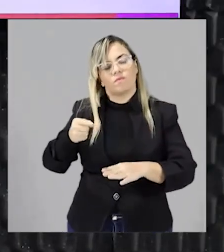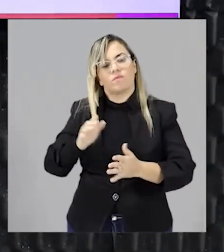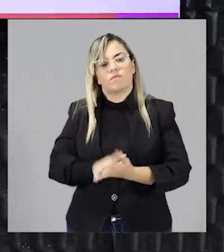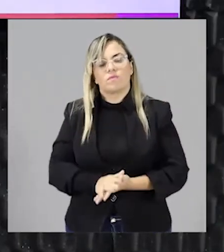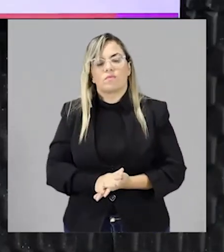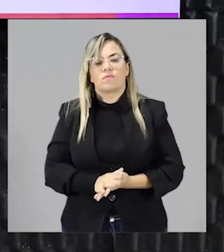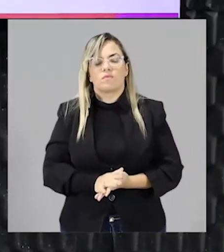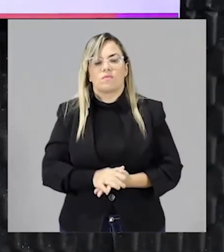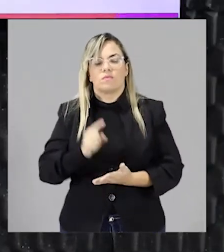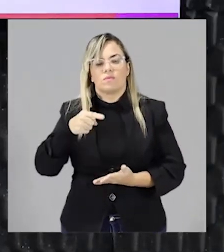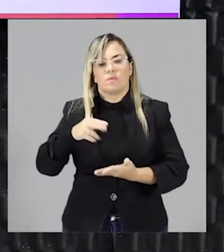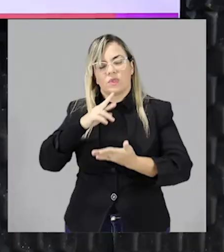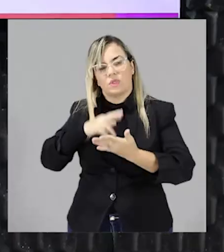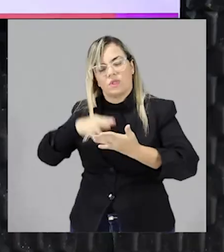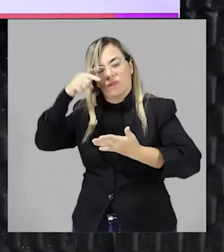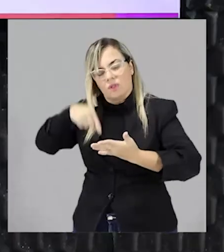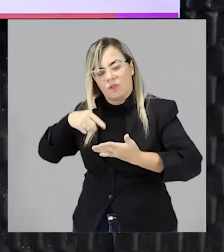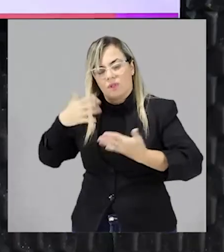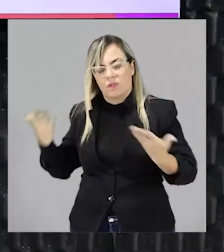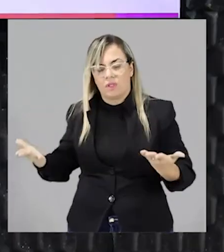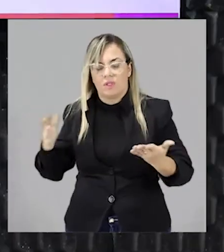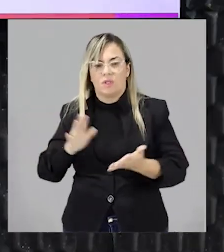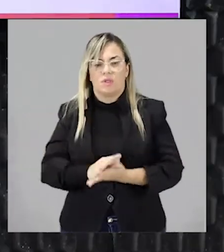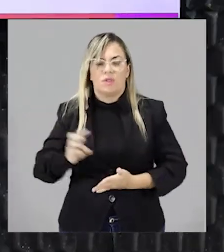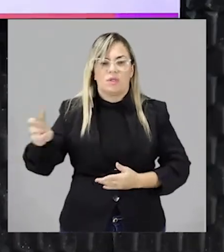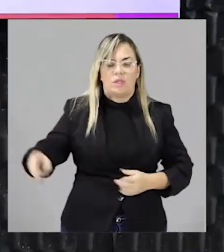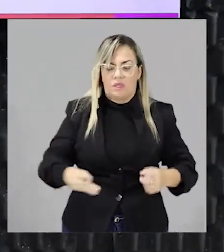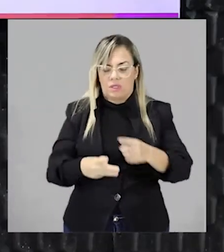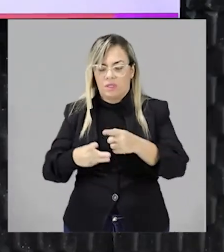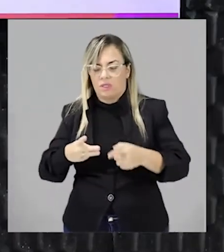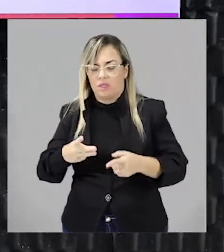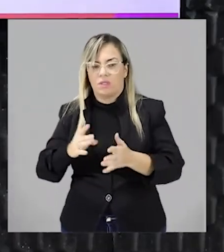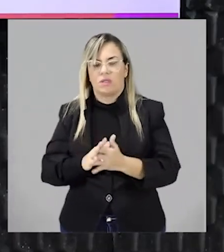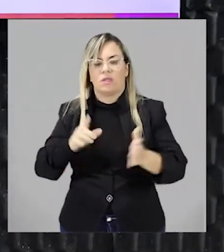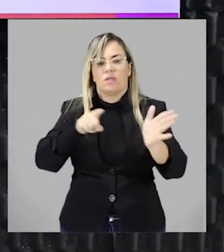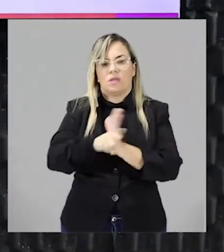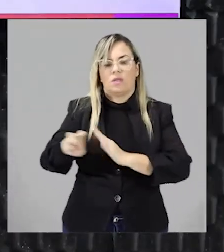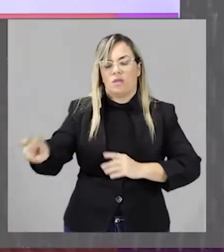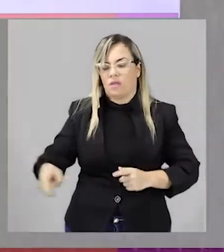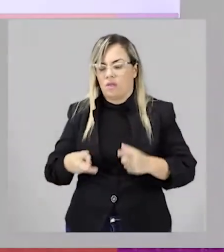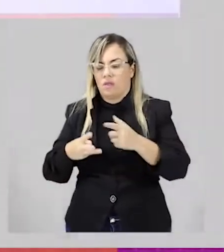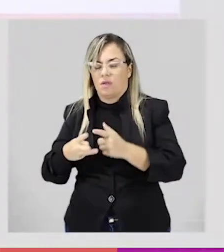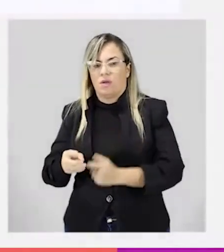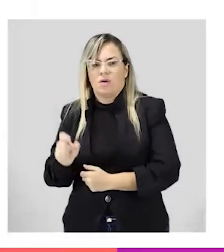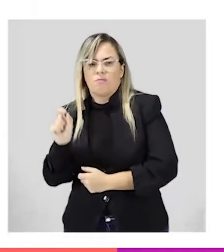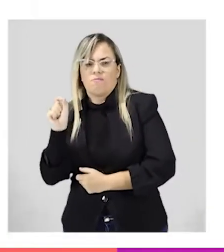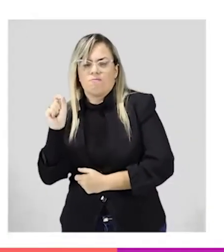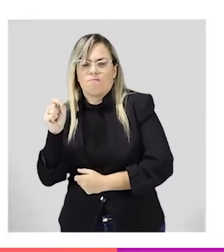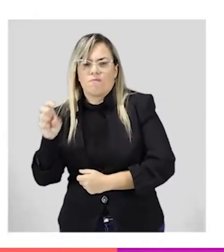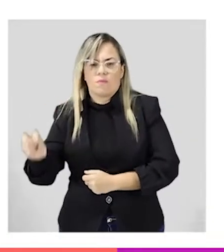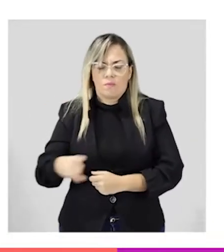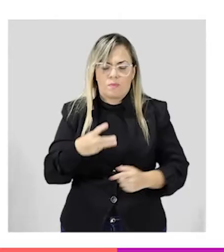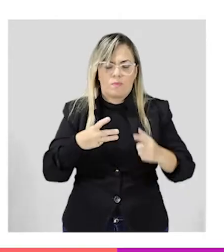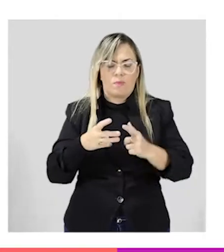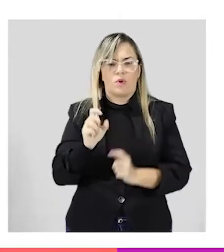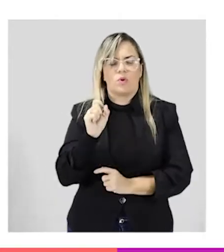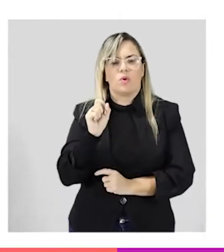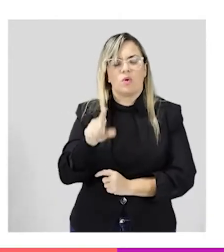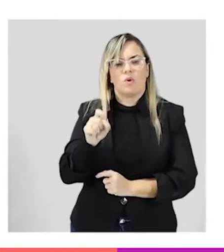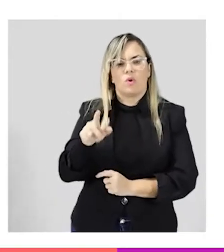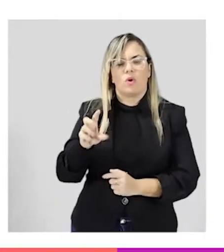de intervenção, nós devemos responder a 3 perguntas. Quem, o que e como?